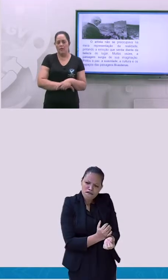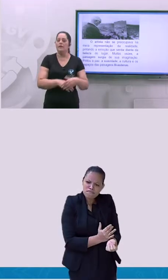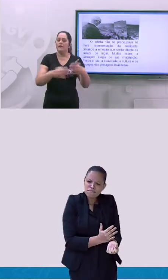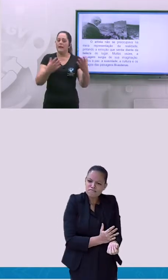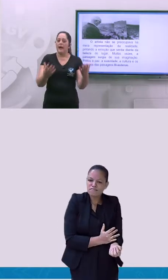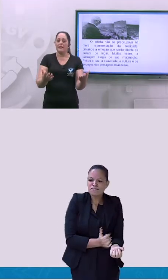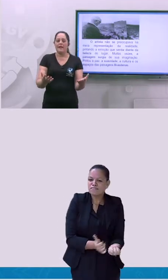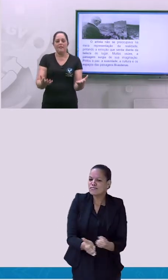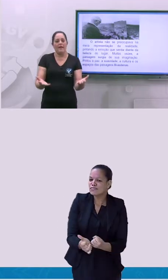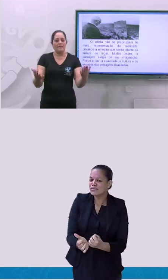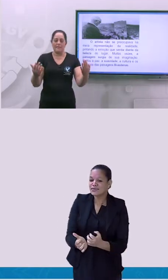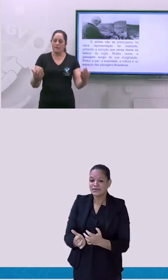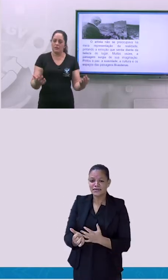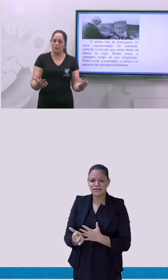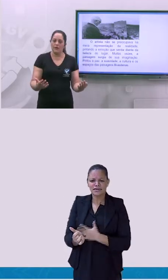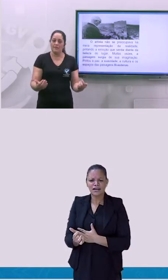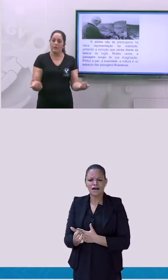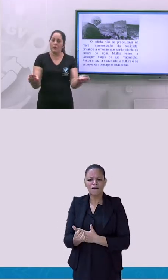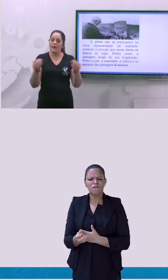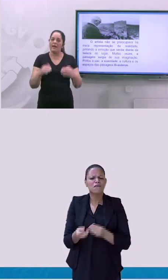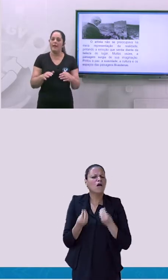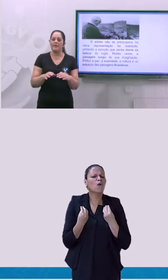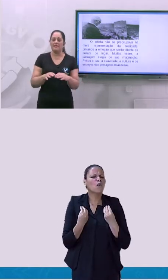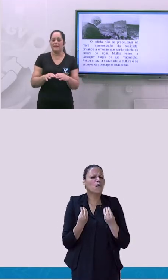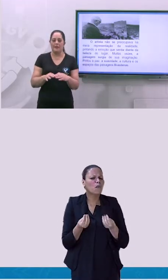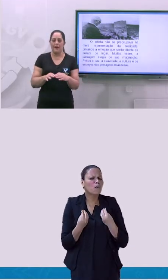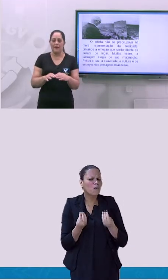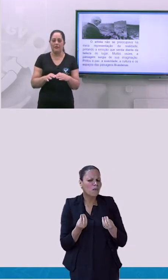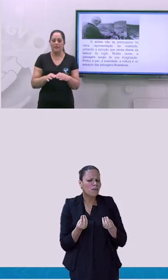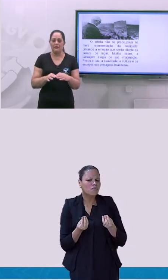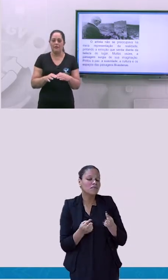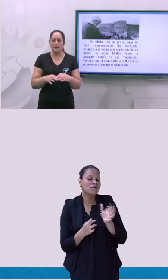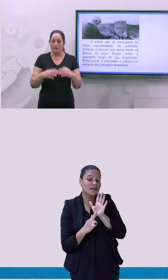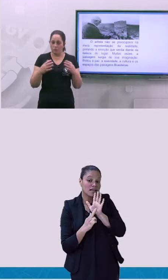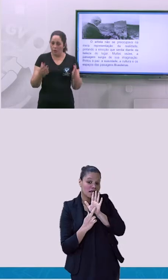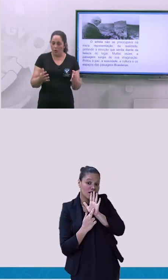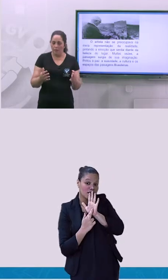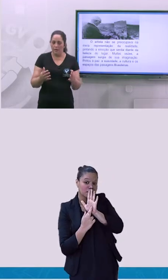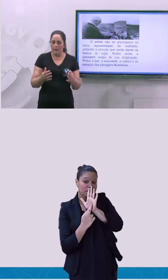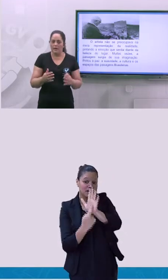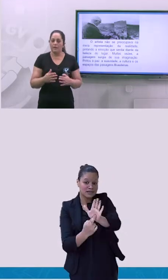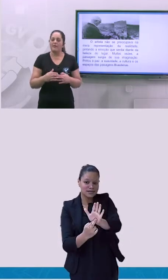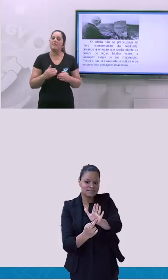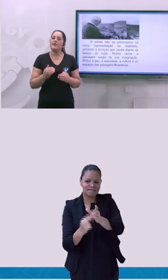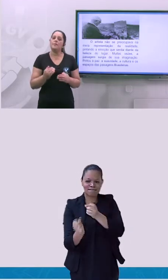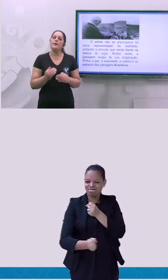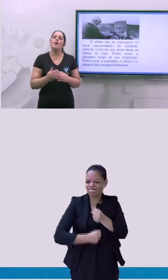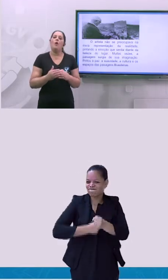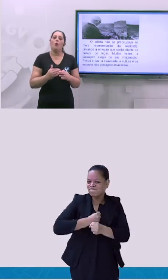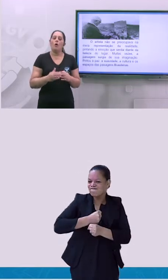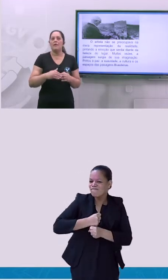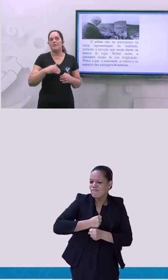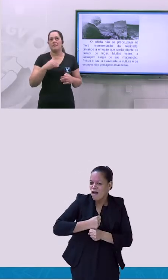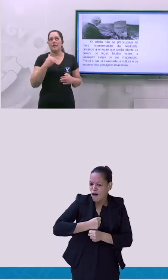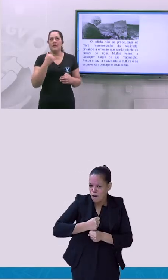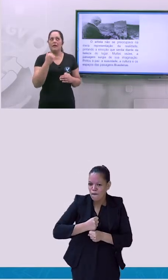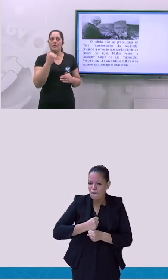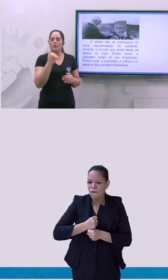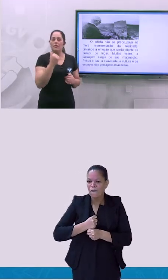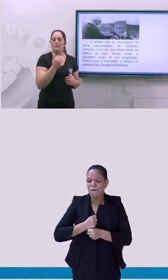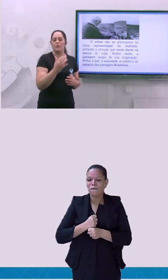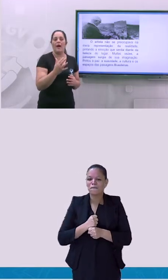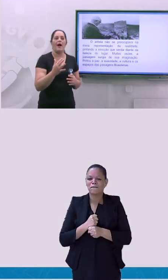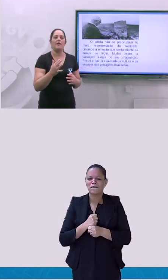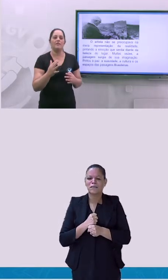emoção? Através das cores e do que ele representa na imagem, na sua obra. Então é sempre obras